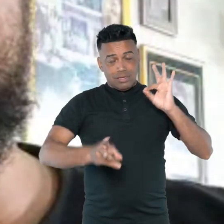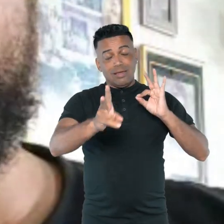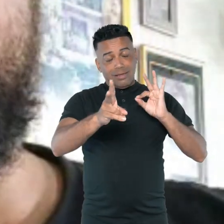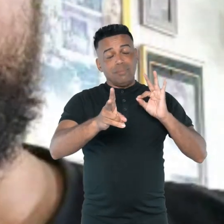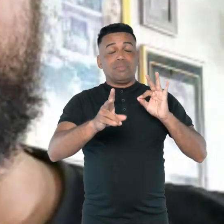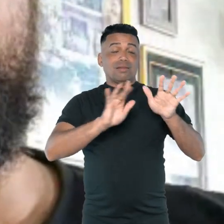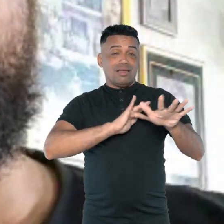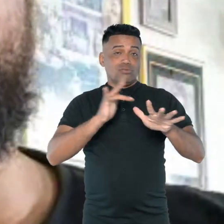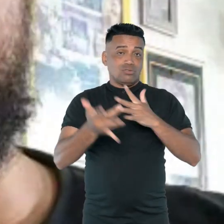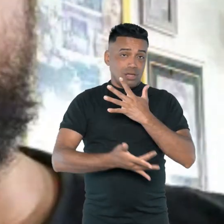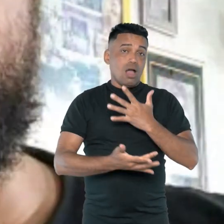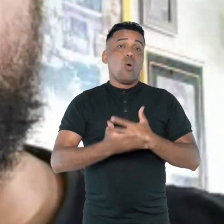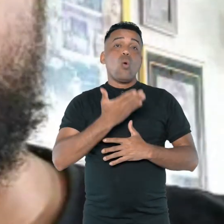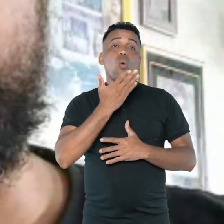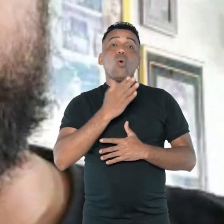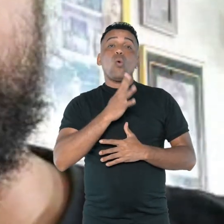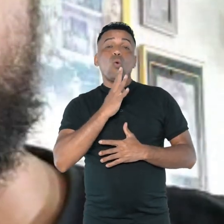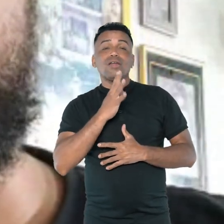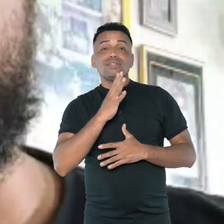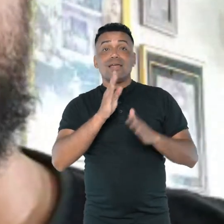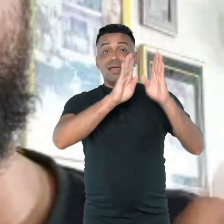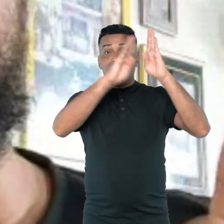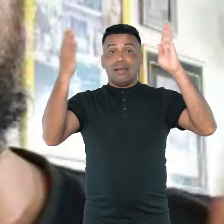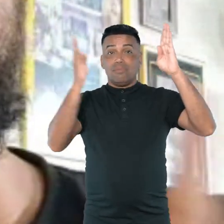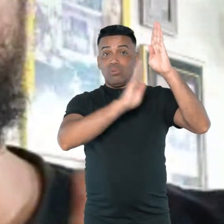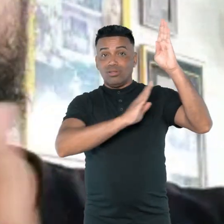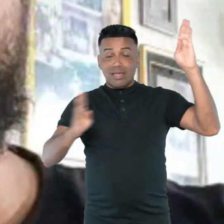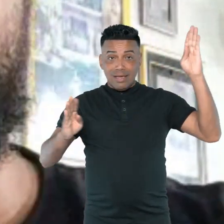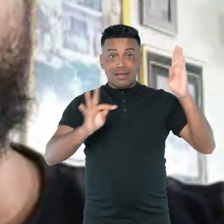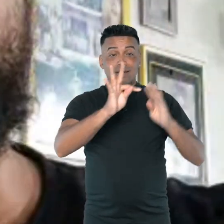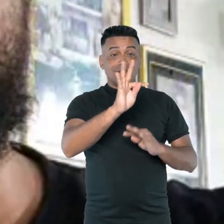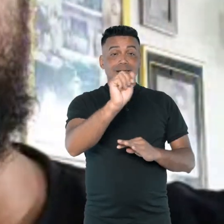a conhecer a Biblioteca Comunitária Tamboril, né,